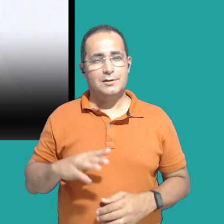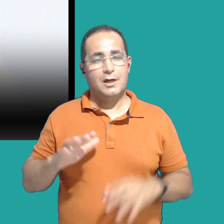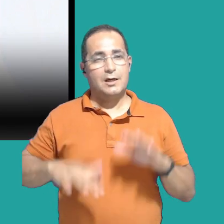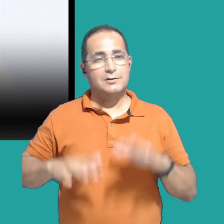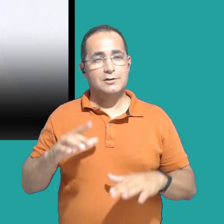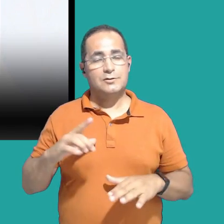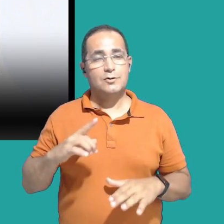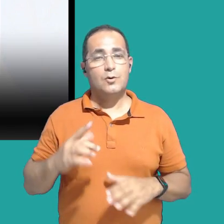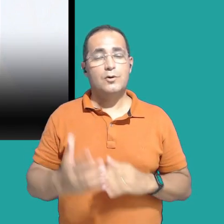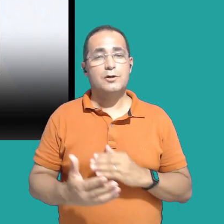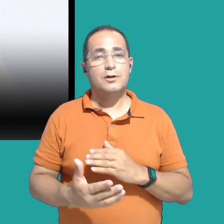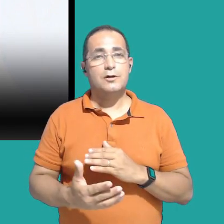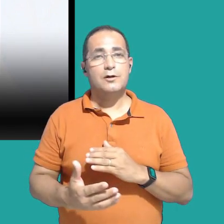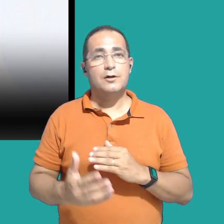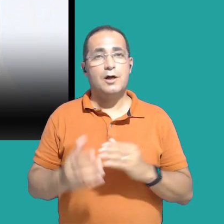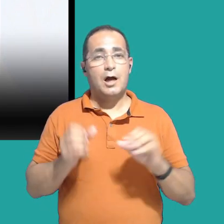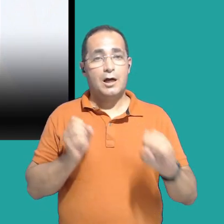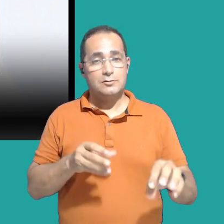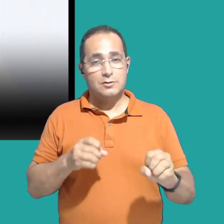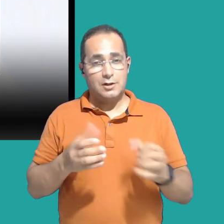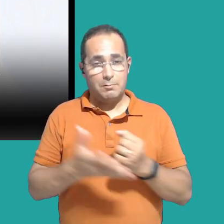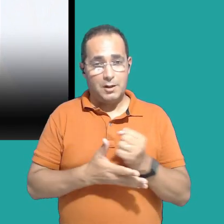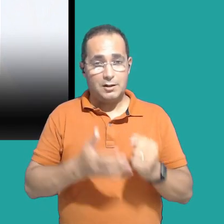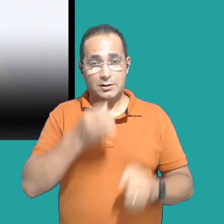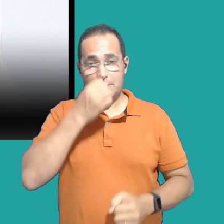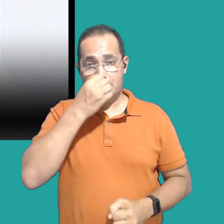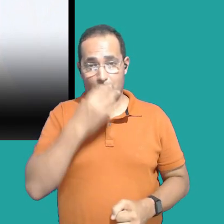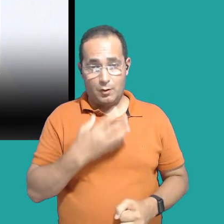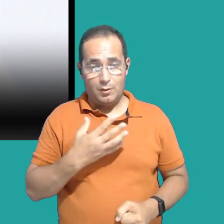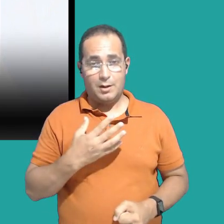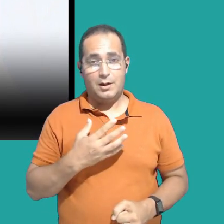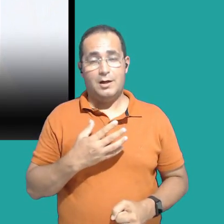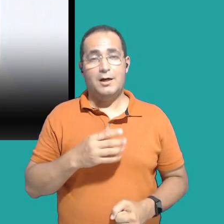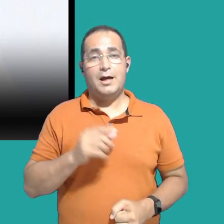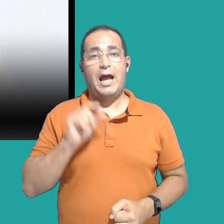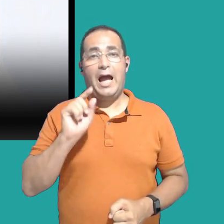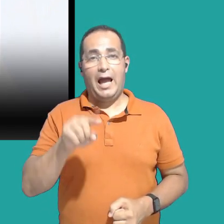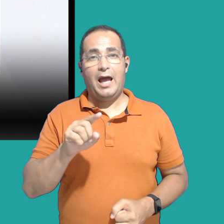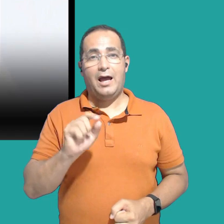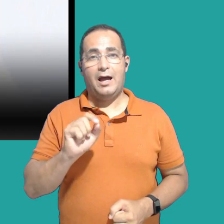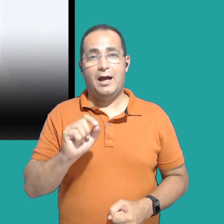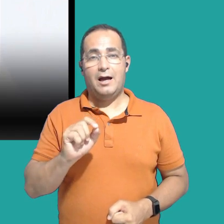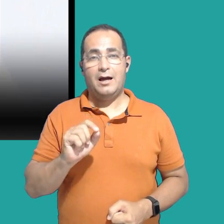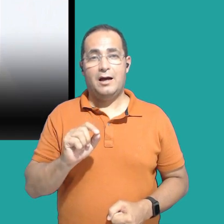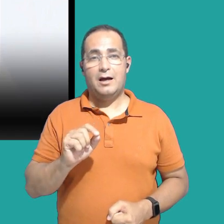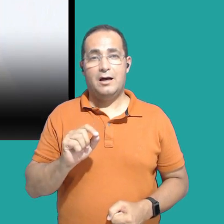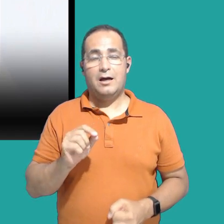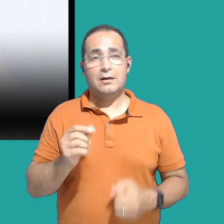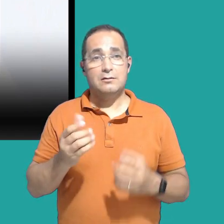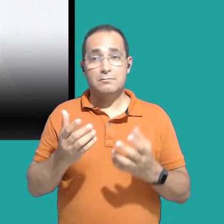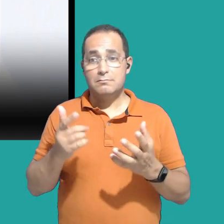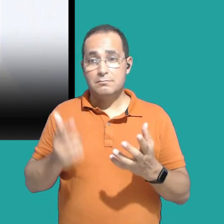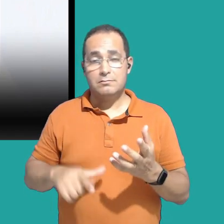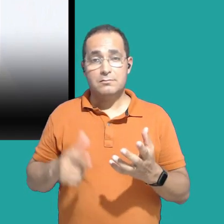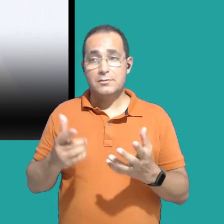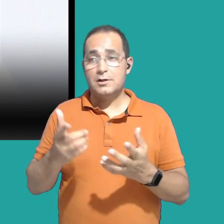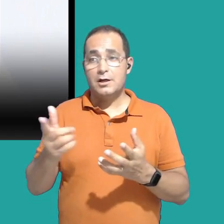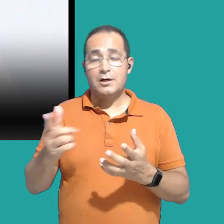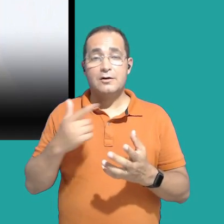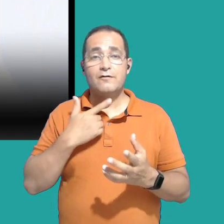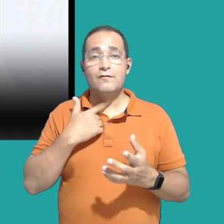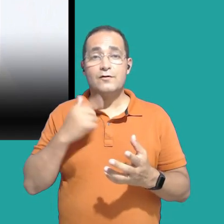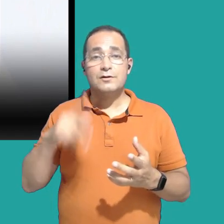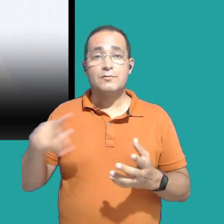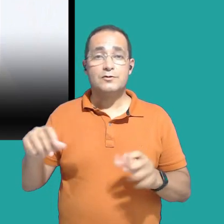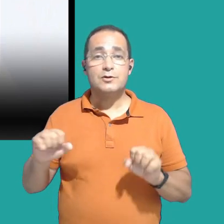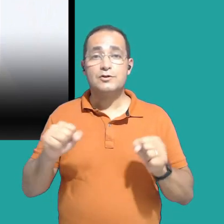eu tenho essa lembrança, porque às vezes o que faz a educação básica ser boa às vezes,